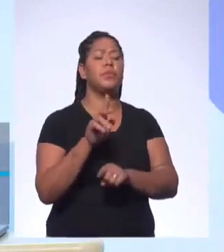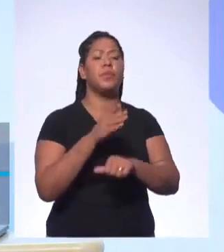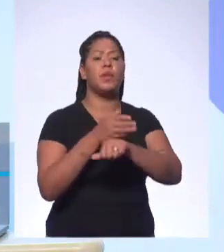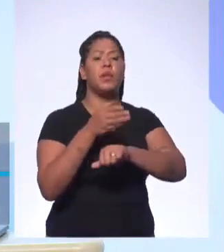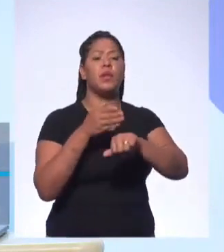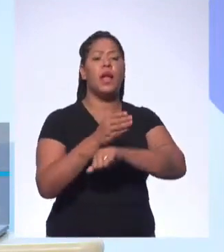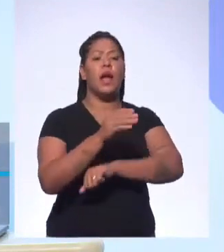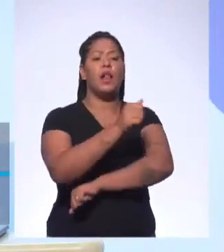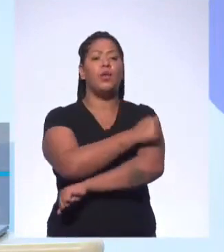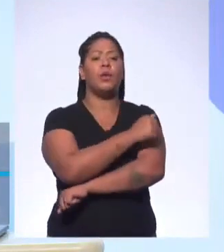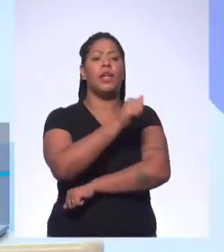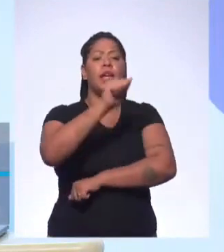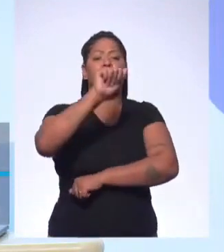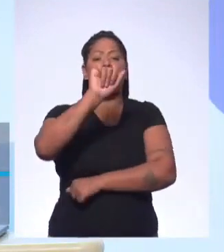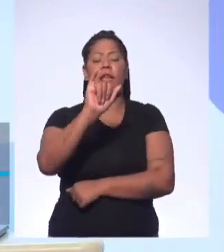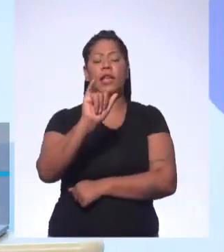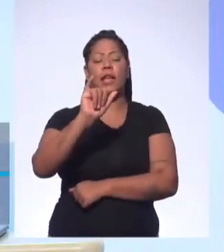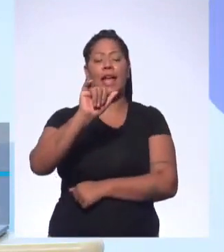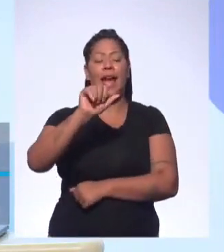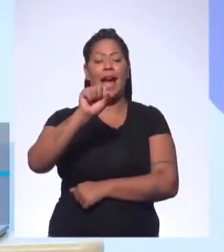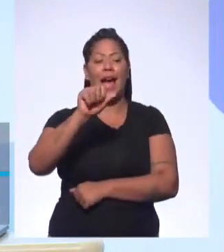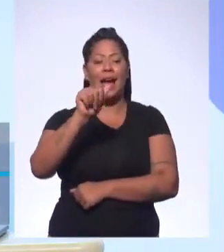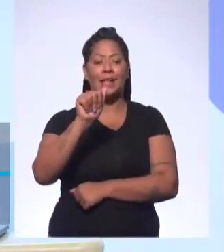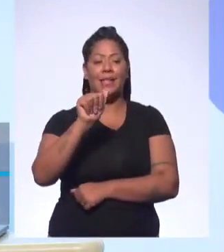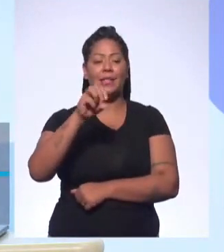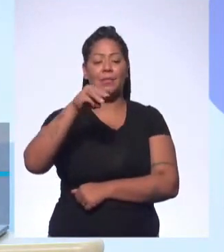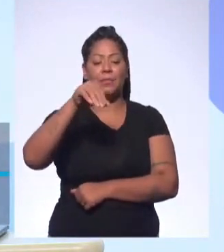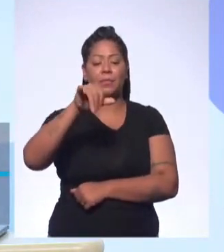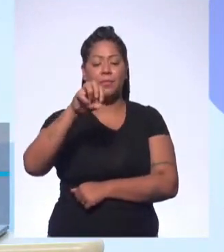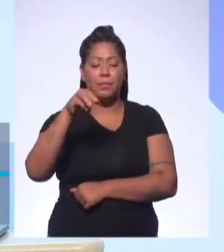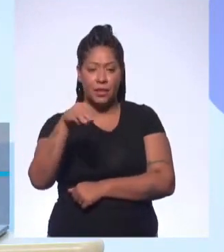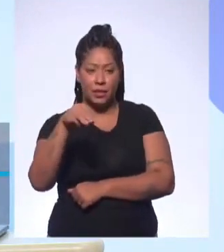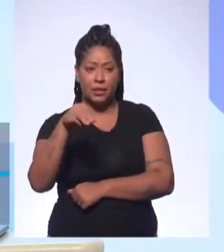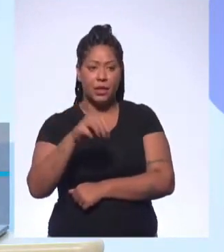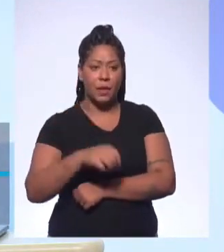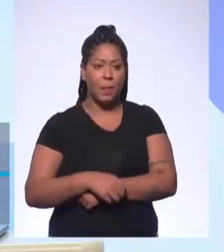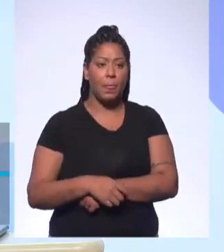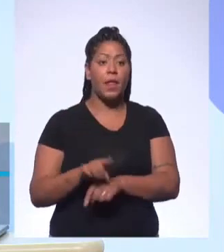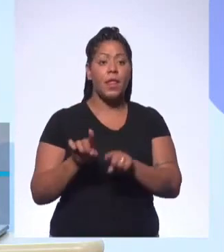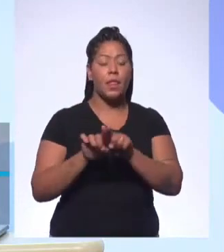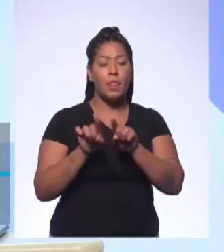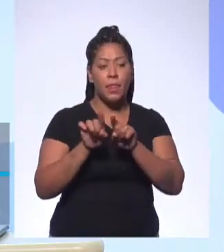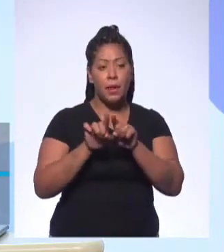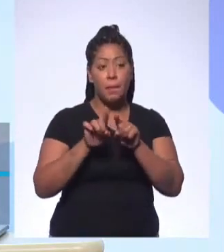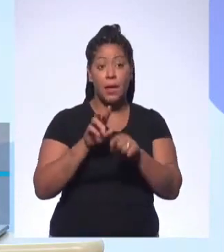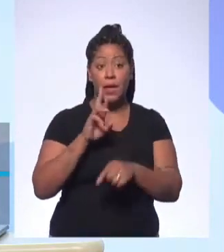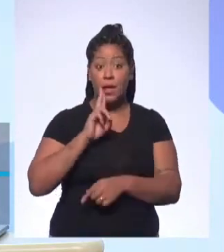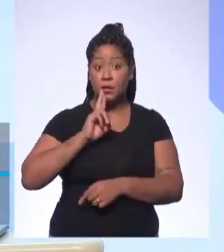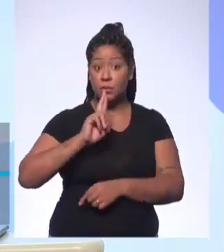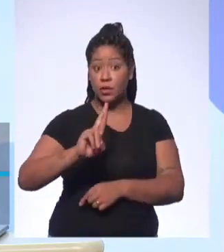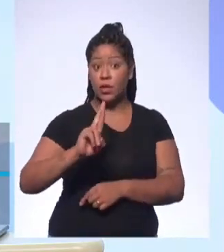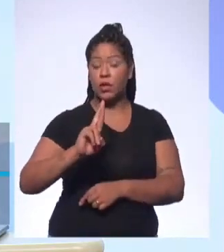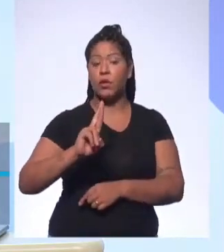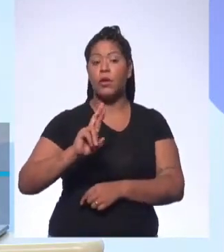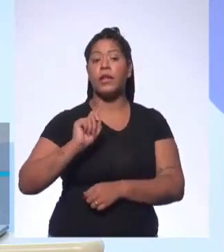aluna Yasmin, que é da Escola Amador Santos Fernandes, aluna da professora Vanessa, que colocou que é para definir o tratamento, que é